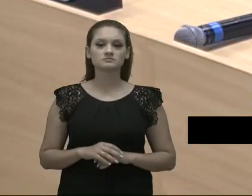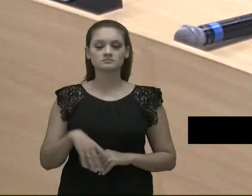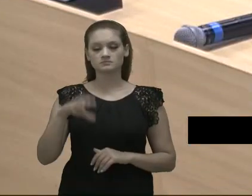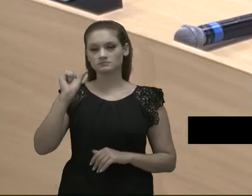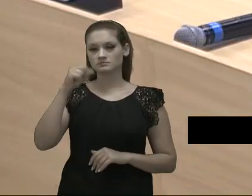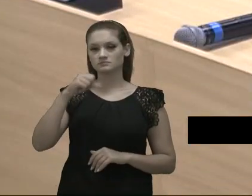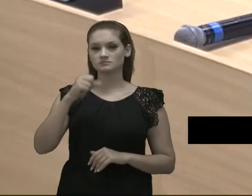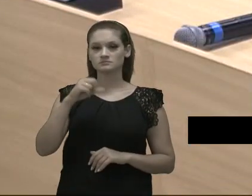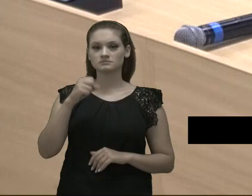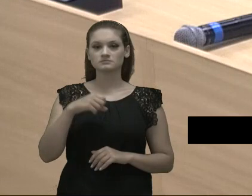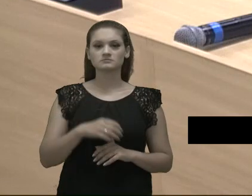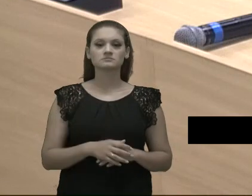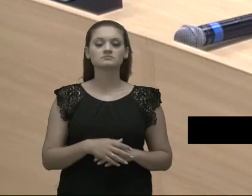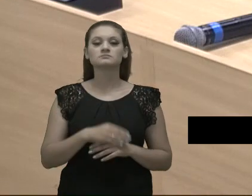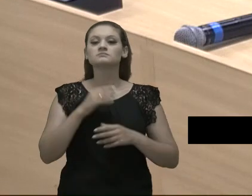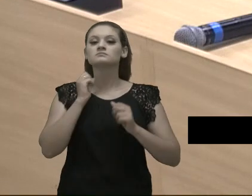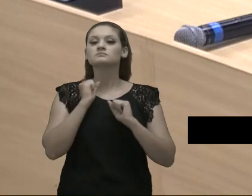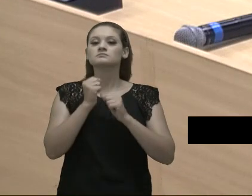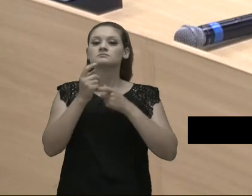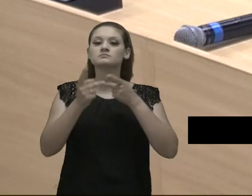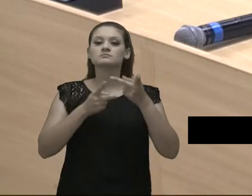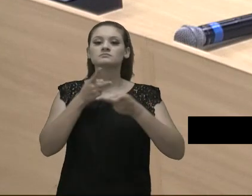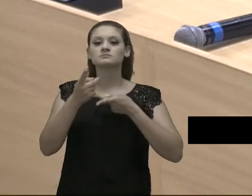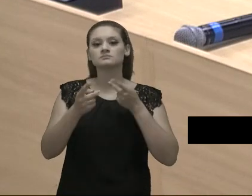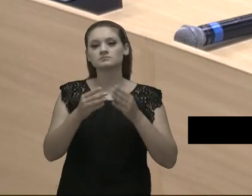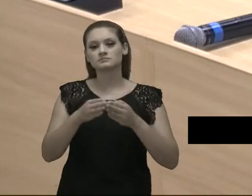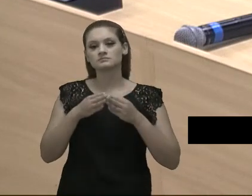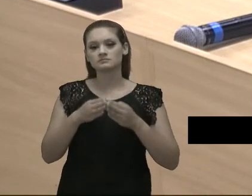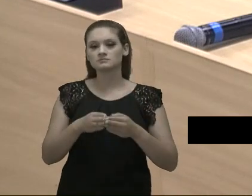Sim. A senhora poderia citar, por favor?